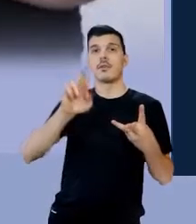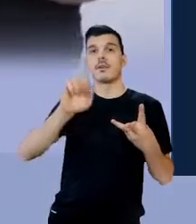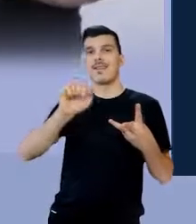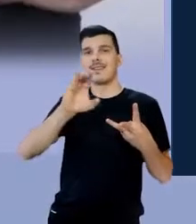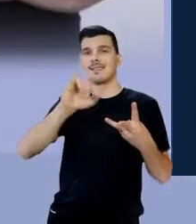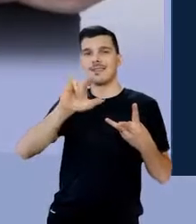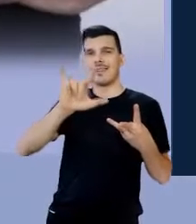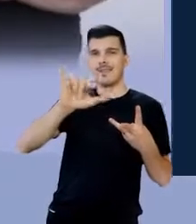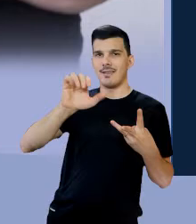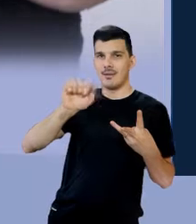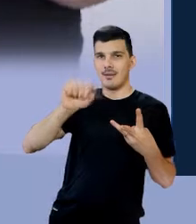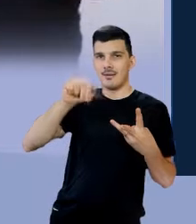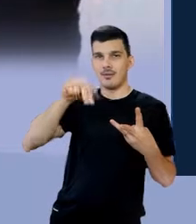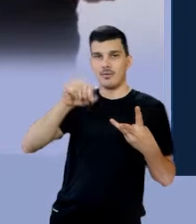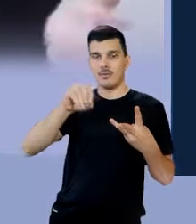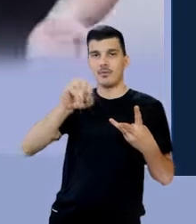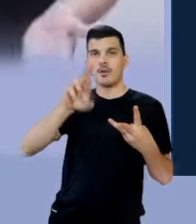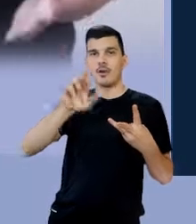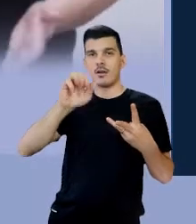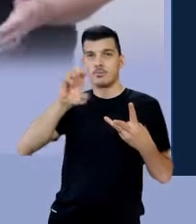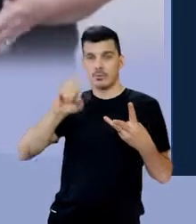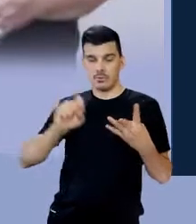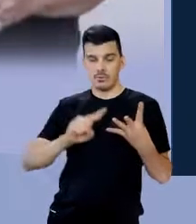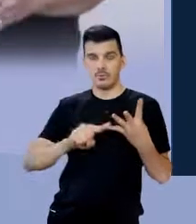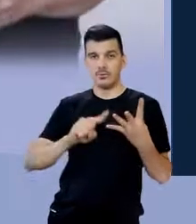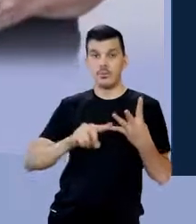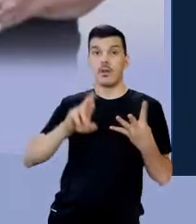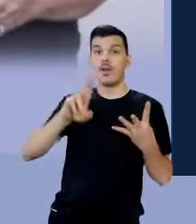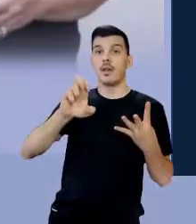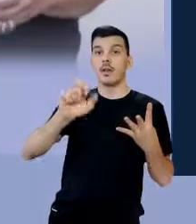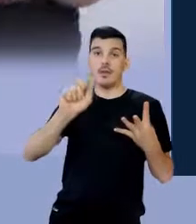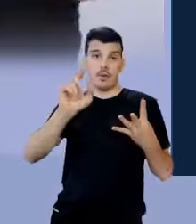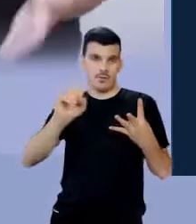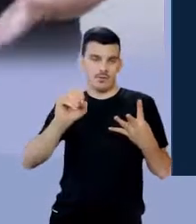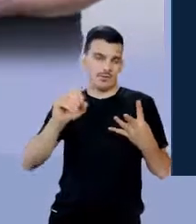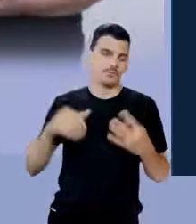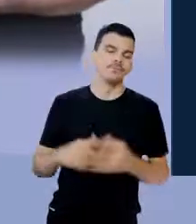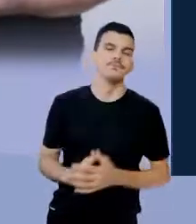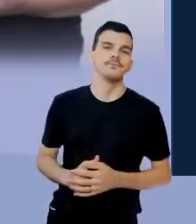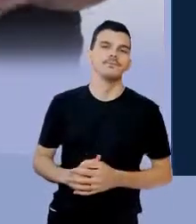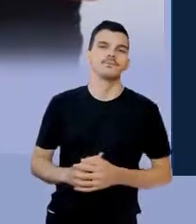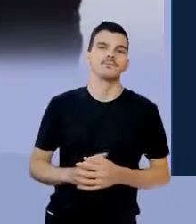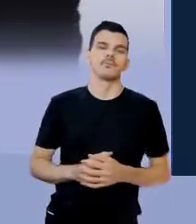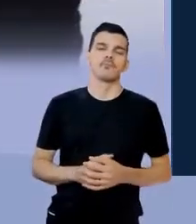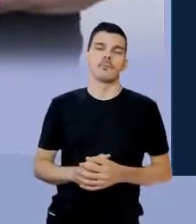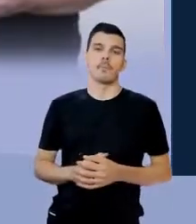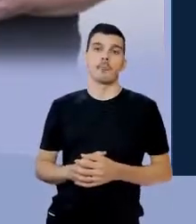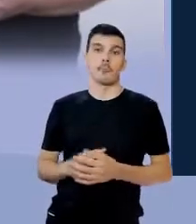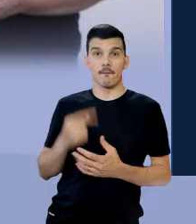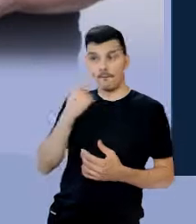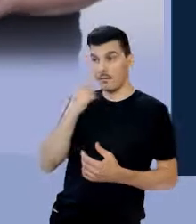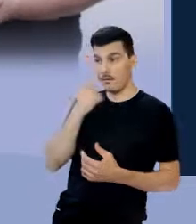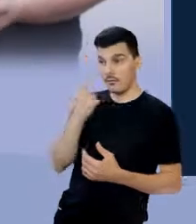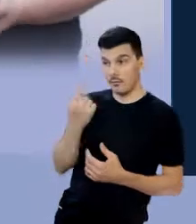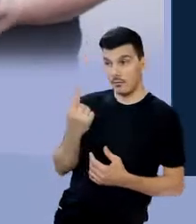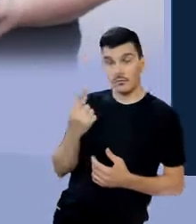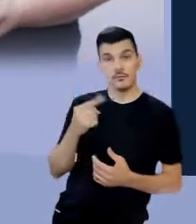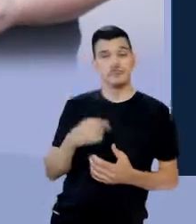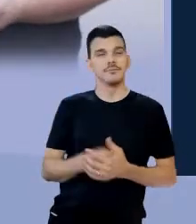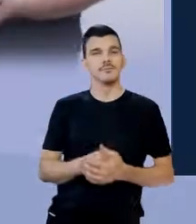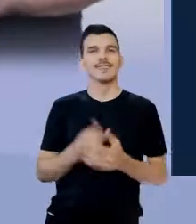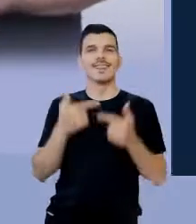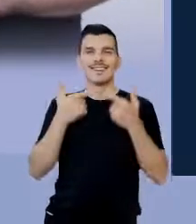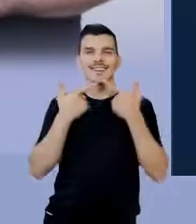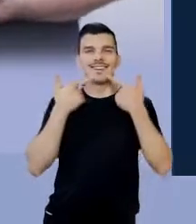vai mostrar o Nordeste, para José Lins do Rego, que vai mostrar do mesmo modo. Observe, José Lins do